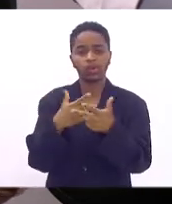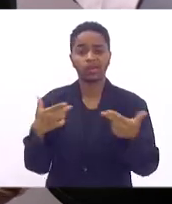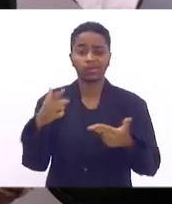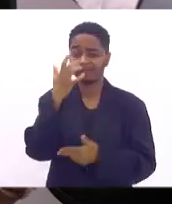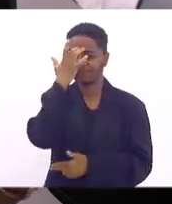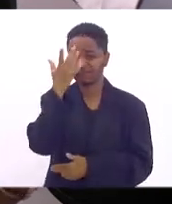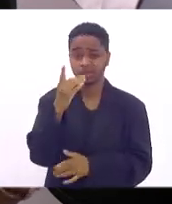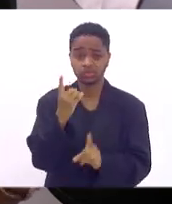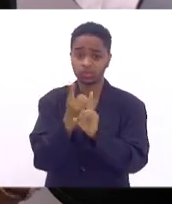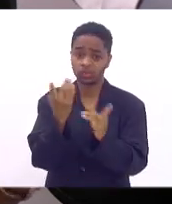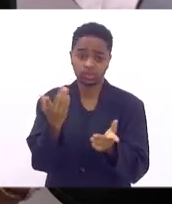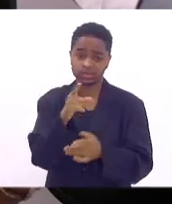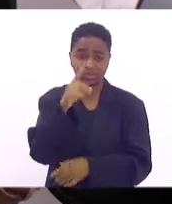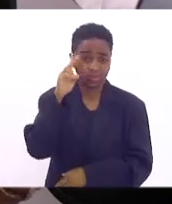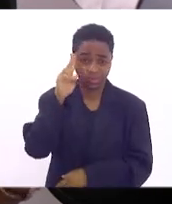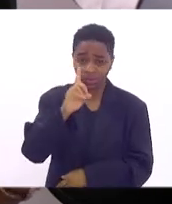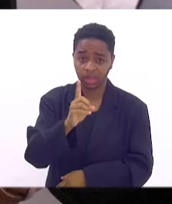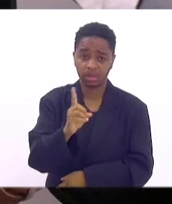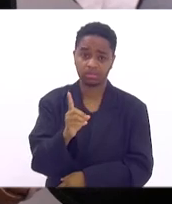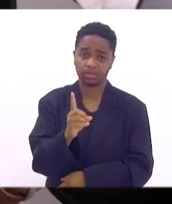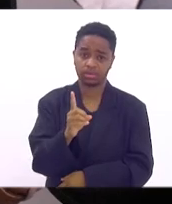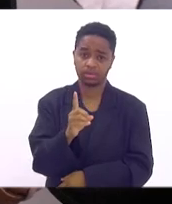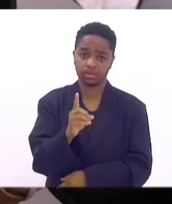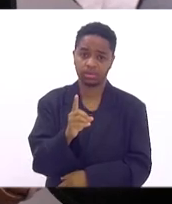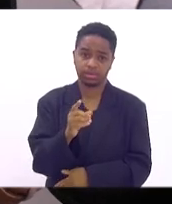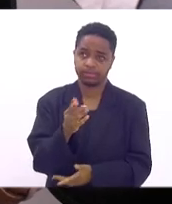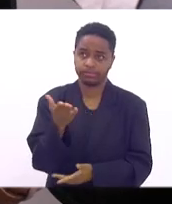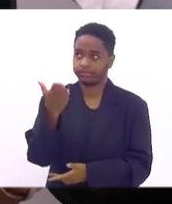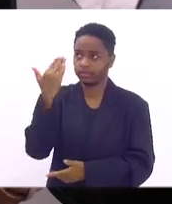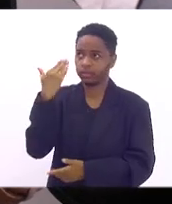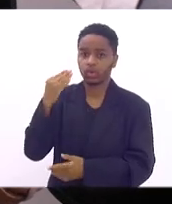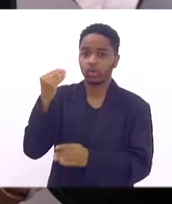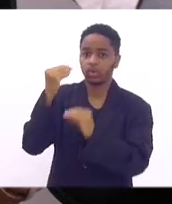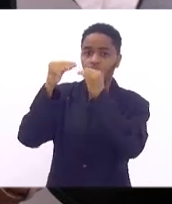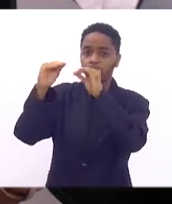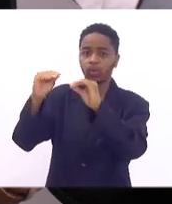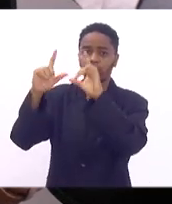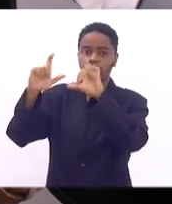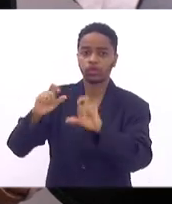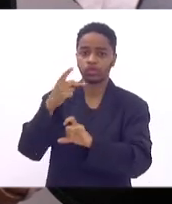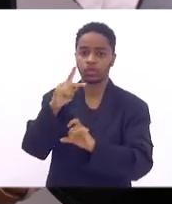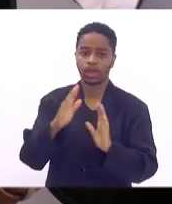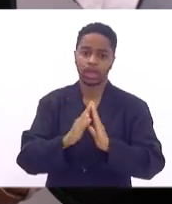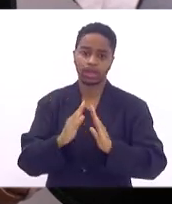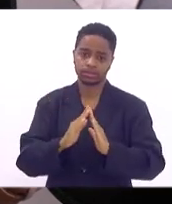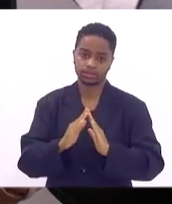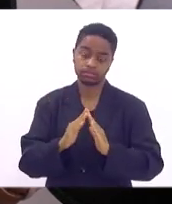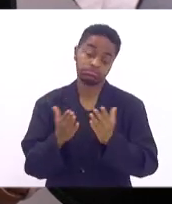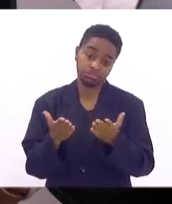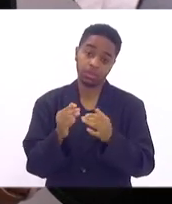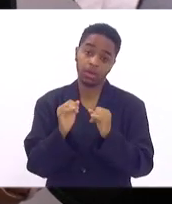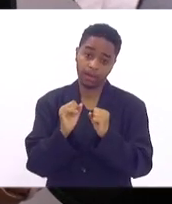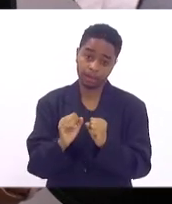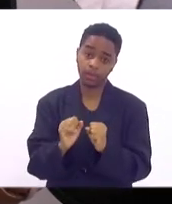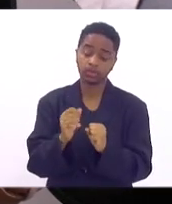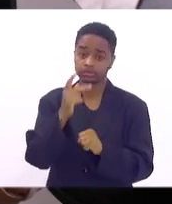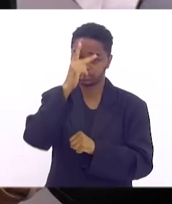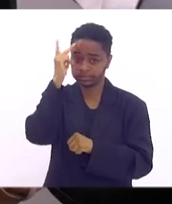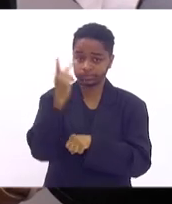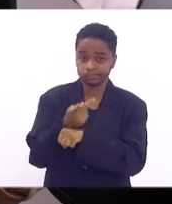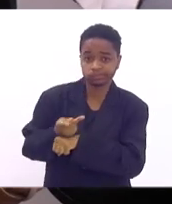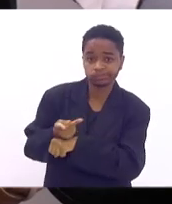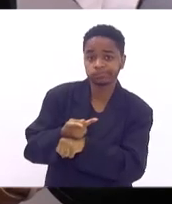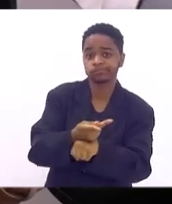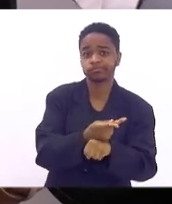ele te localizar. Você nem lembra que um dia você postou a fachada da sua casa, né? E que isso pode ser trabalhado,